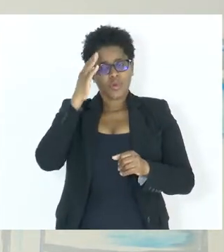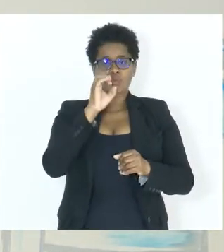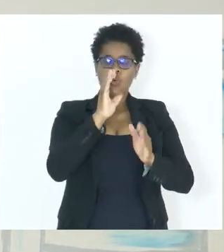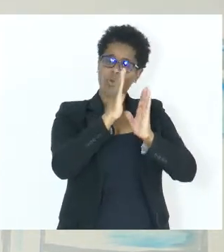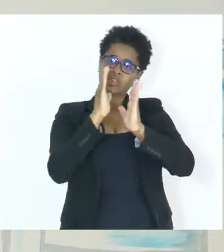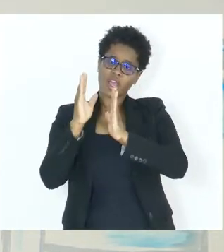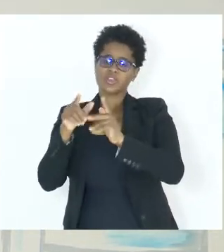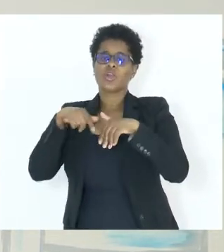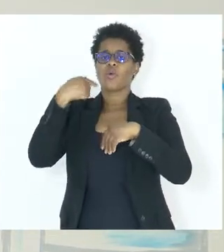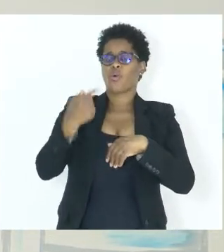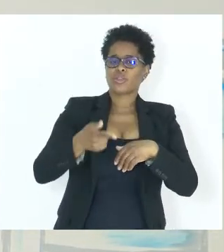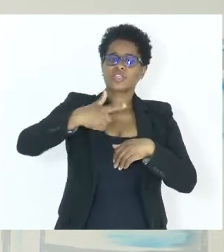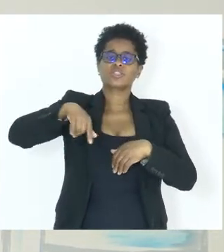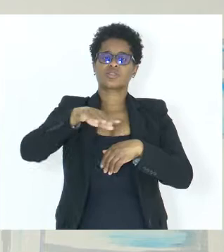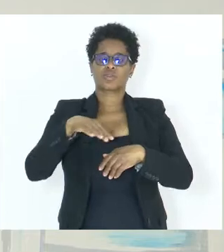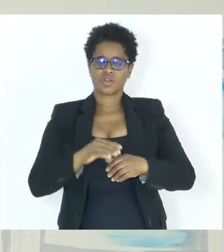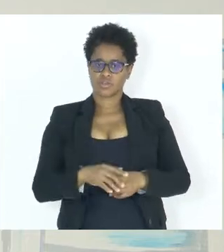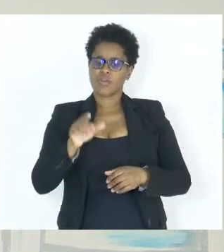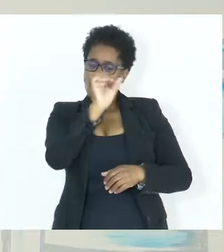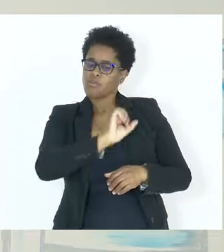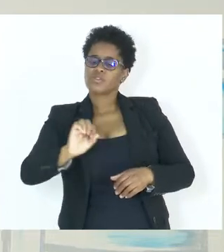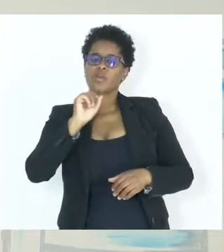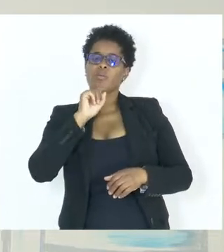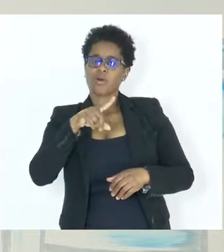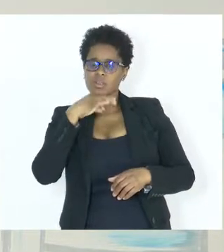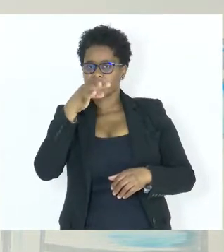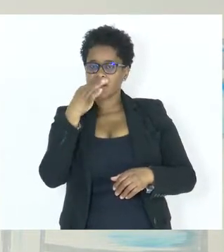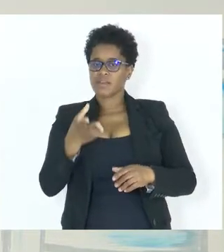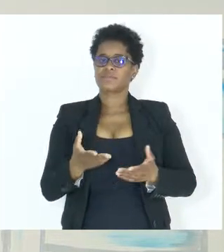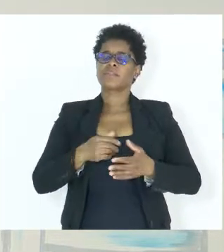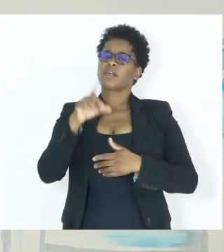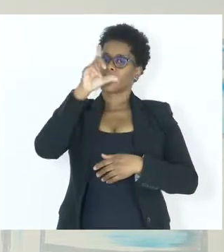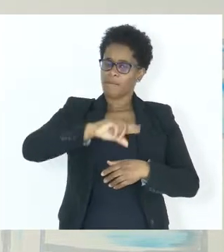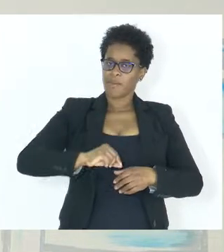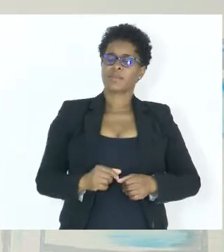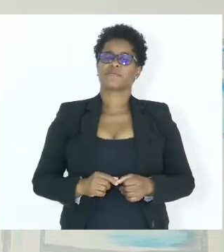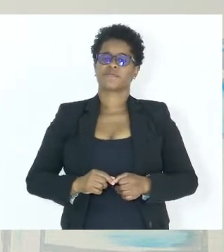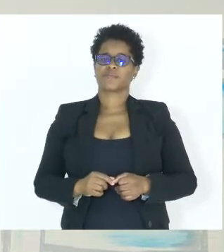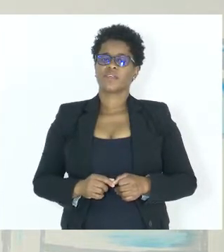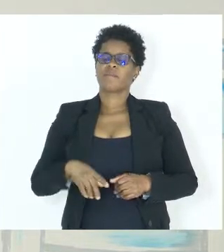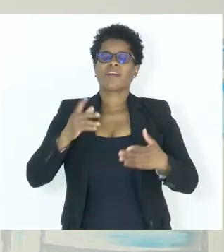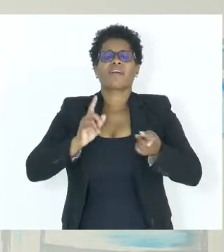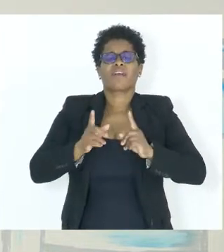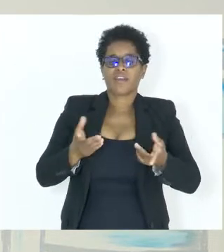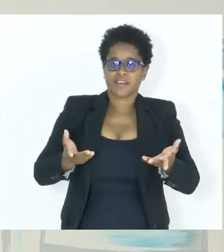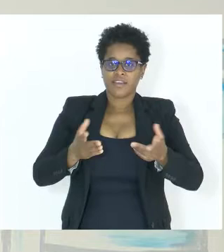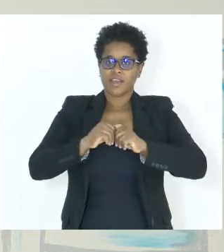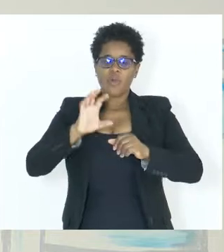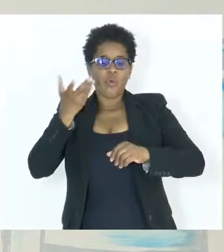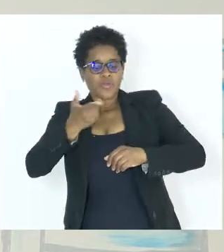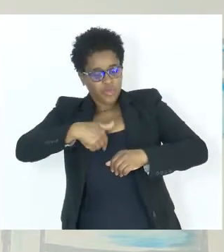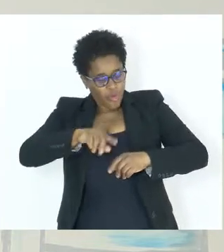ordinais em outras situações. Vocês podem me indicar também para quê? Quando